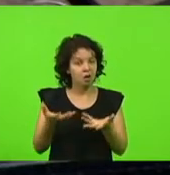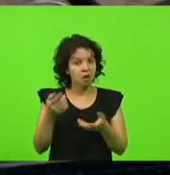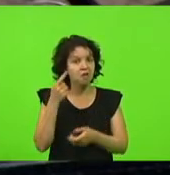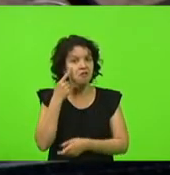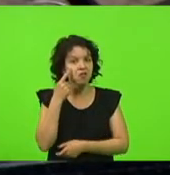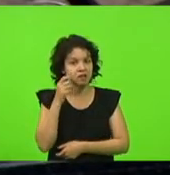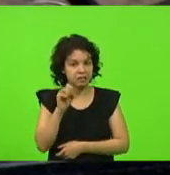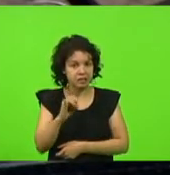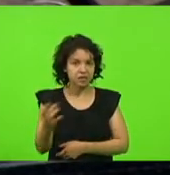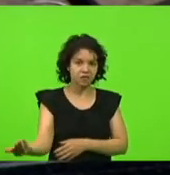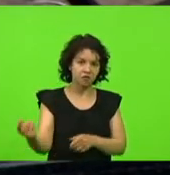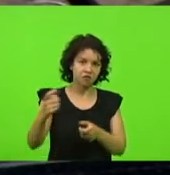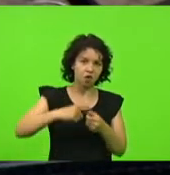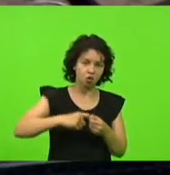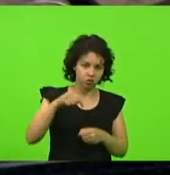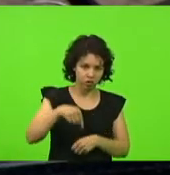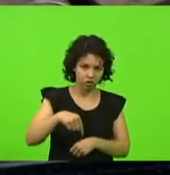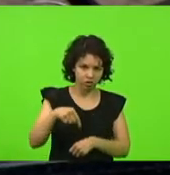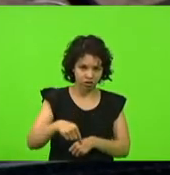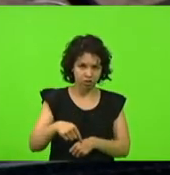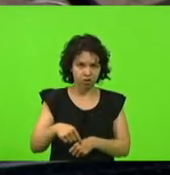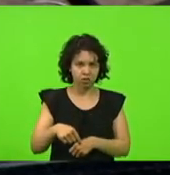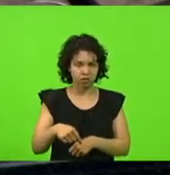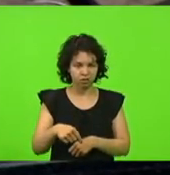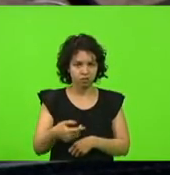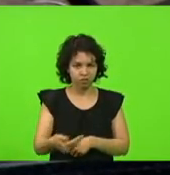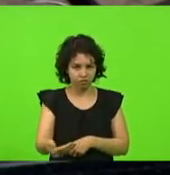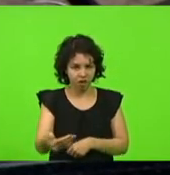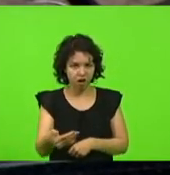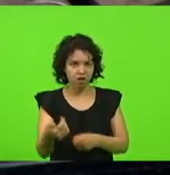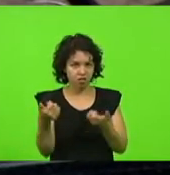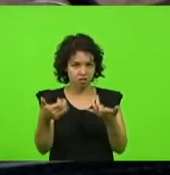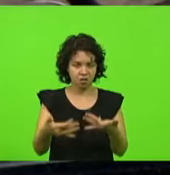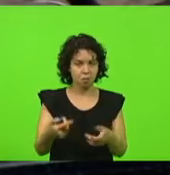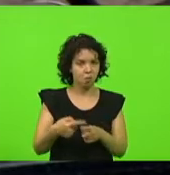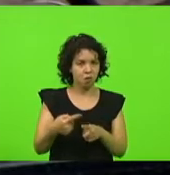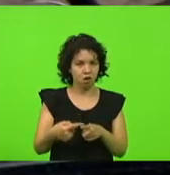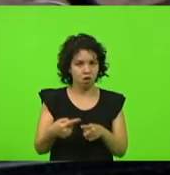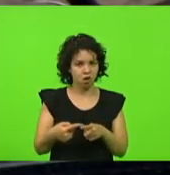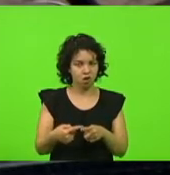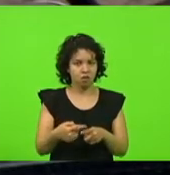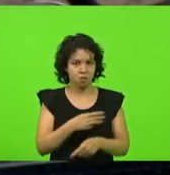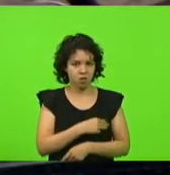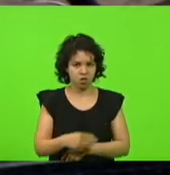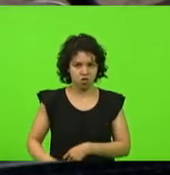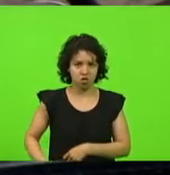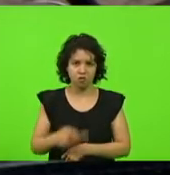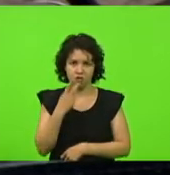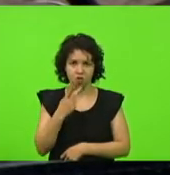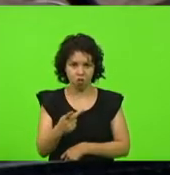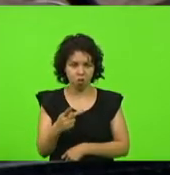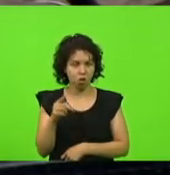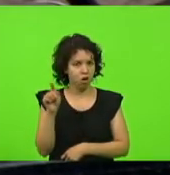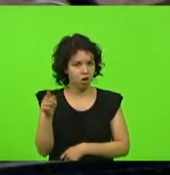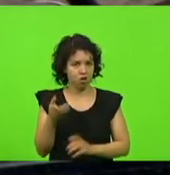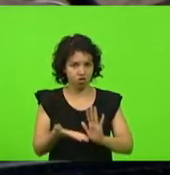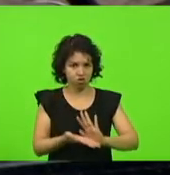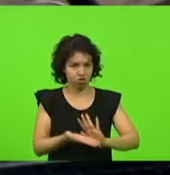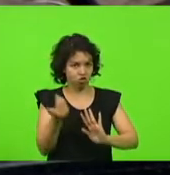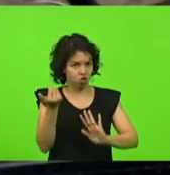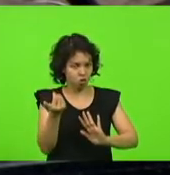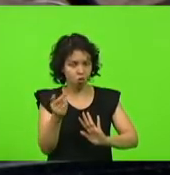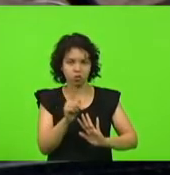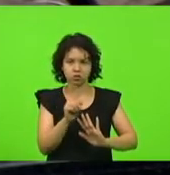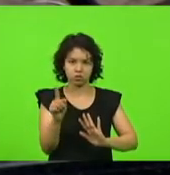retratar, porque, de acordo com o próprio ministro, o que ele fez não foi tirar, e sim fazer um remanejamento de